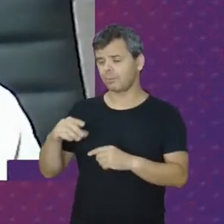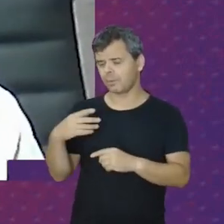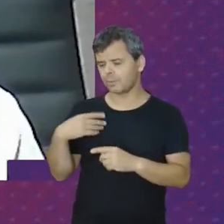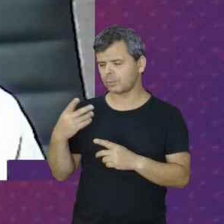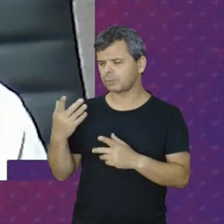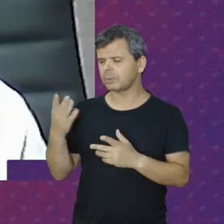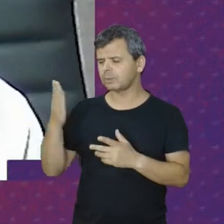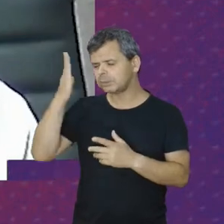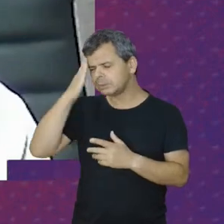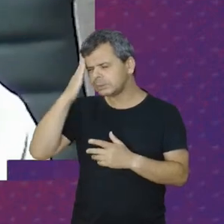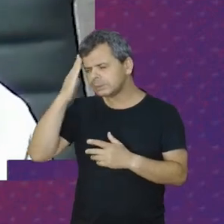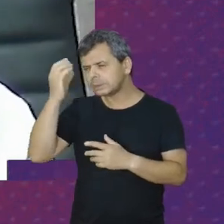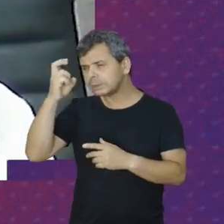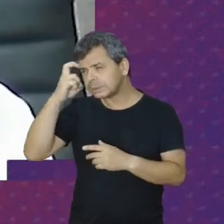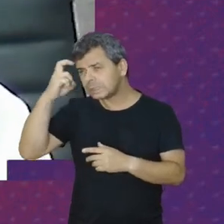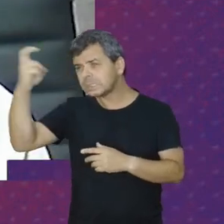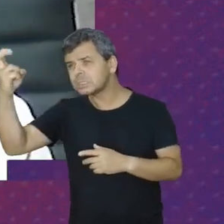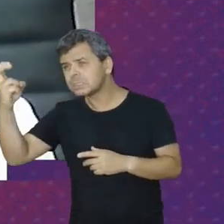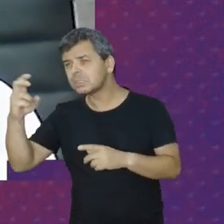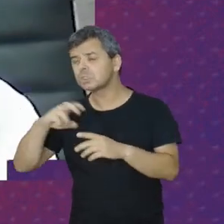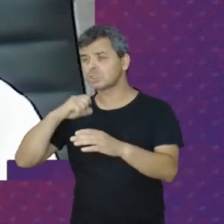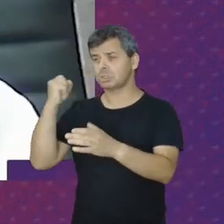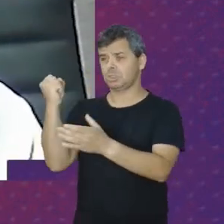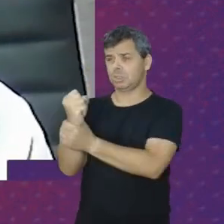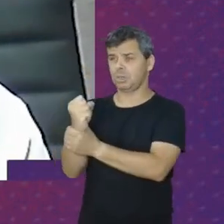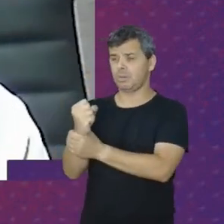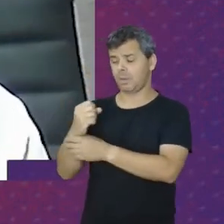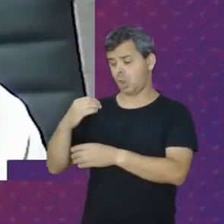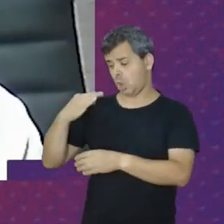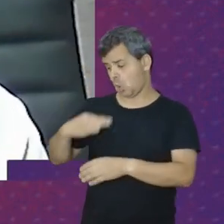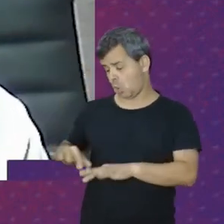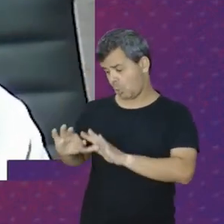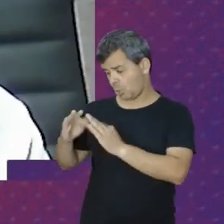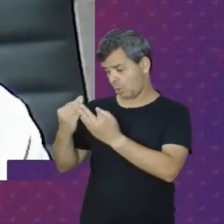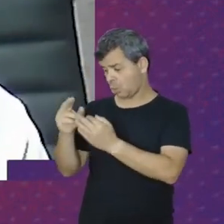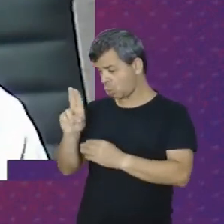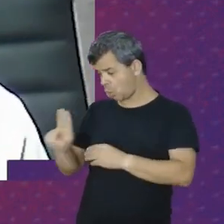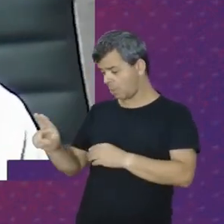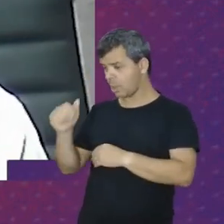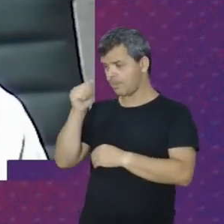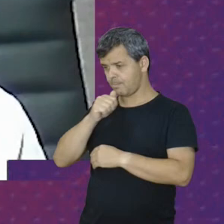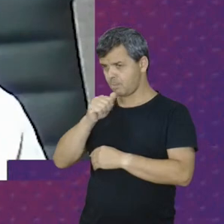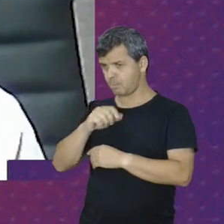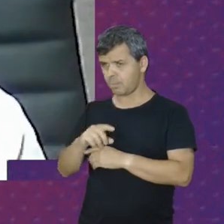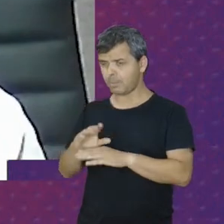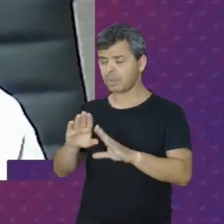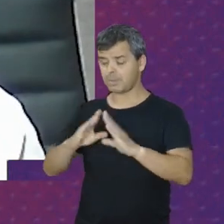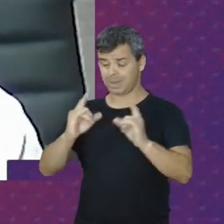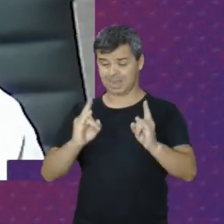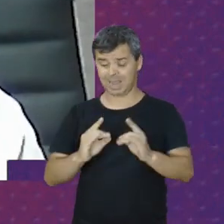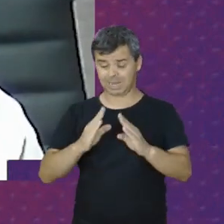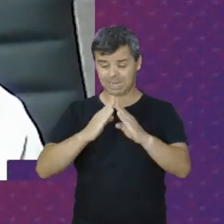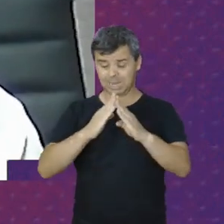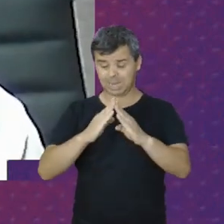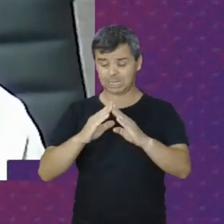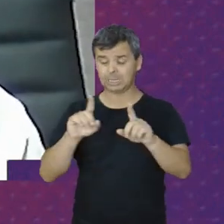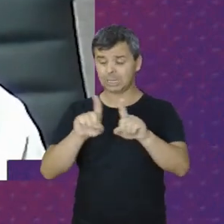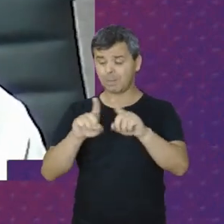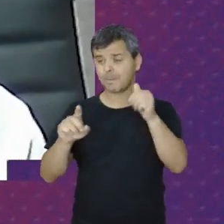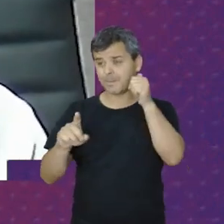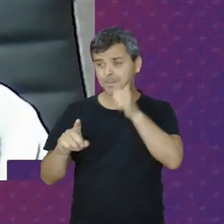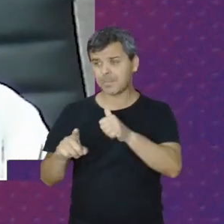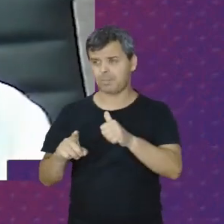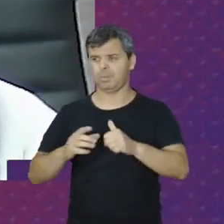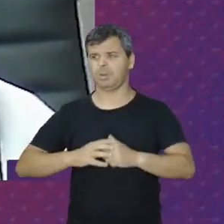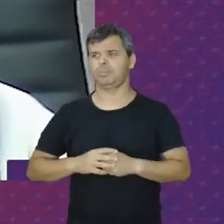sábia essa posição do presidente Lula de garantir o Bolsa Família em nome da mulher, prioritariamente, e a propriedade da casa do Minha Casa Minha Vida também,